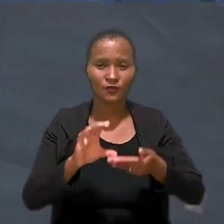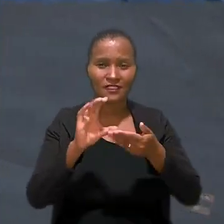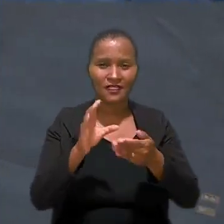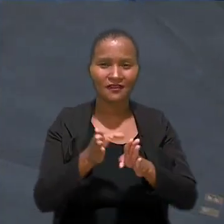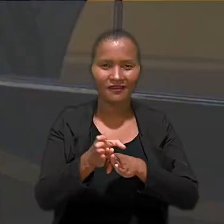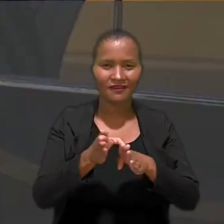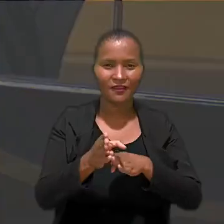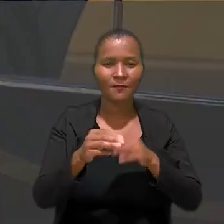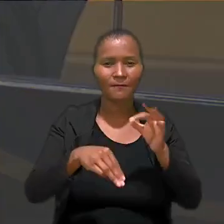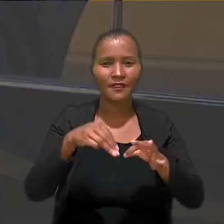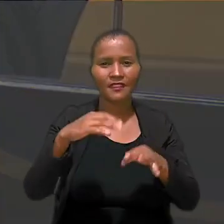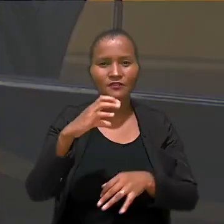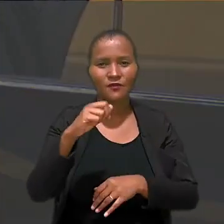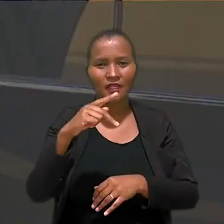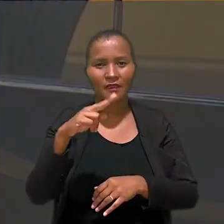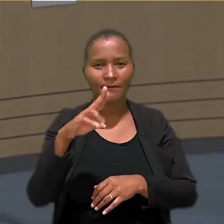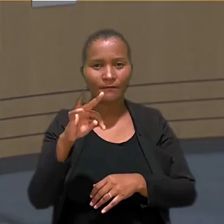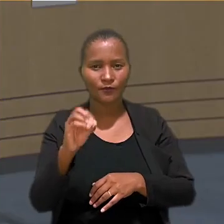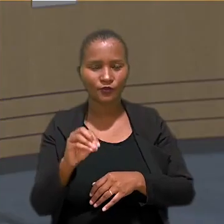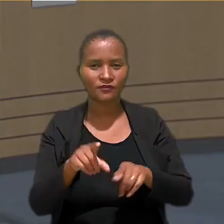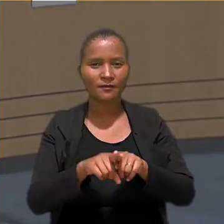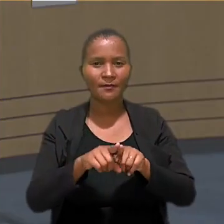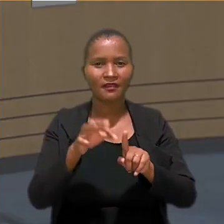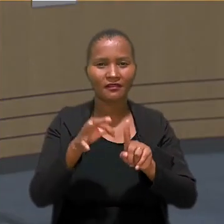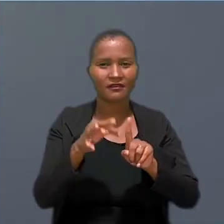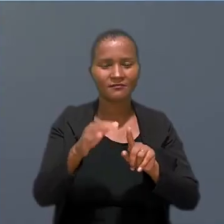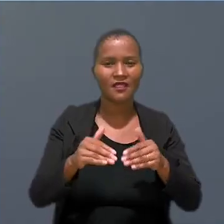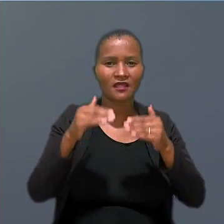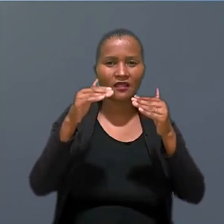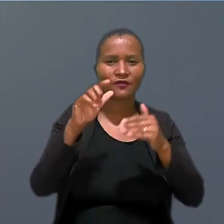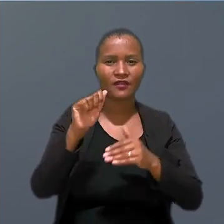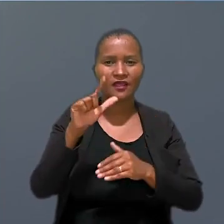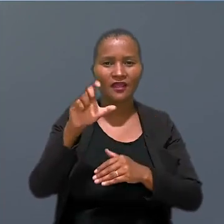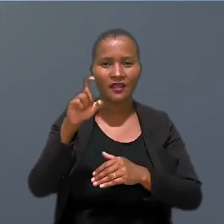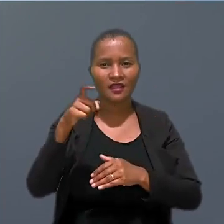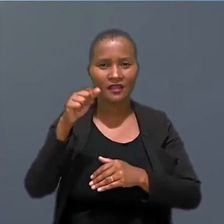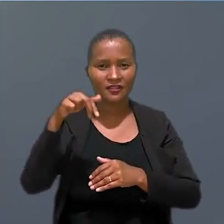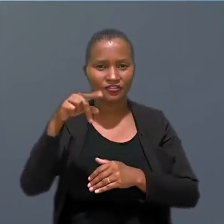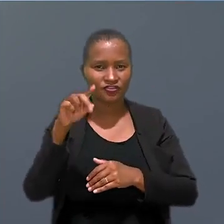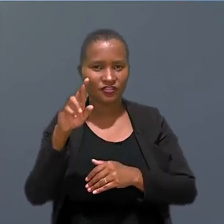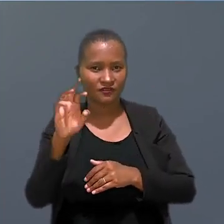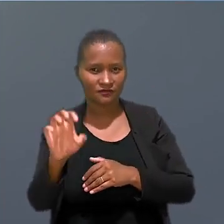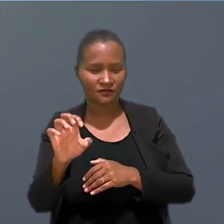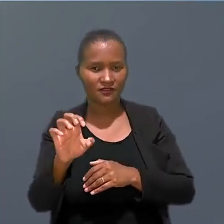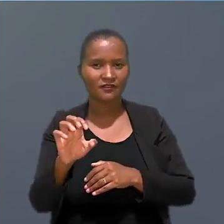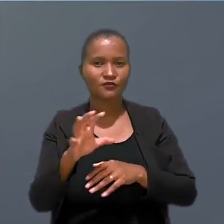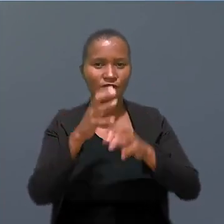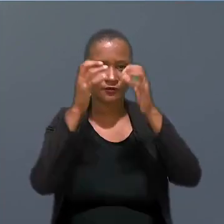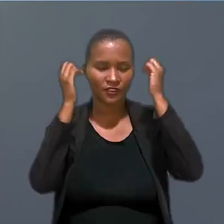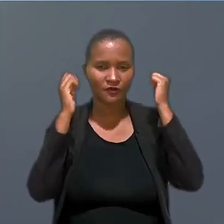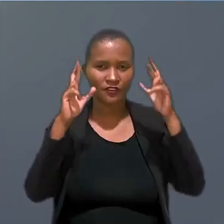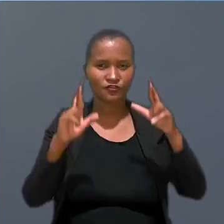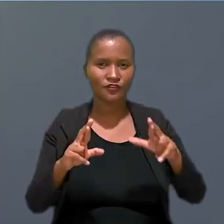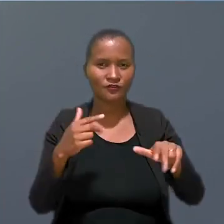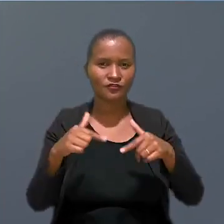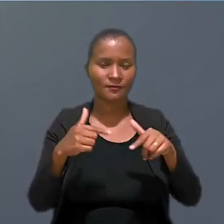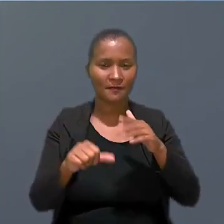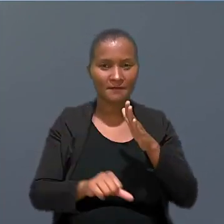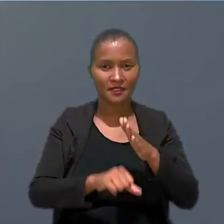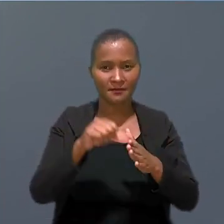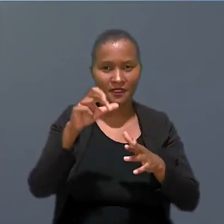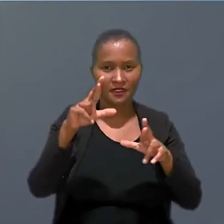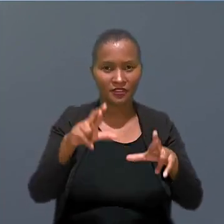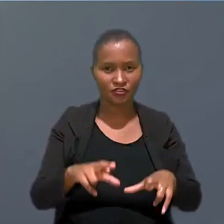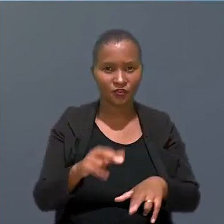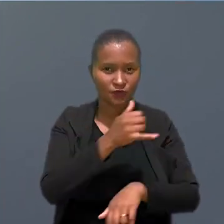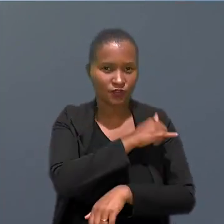de conselheiros o ministro Caputo Bastos, o desembargador Alexandre Teixeira de Freitas Bastos Cunha, do Tribunal Regional do